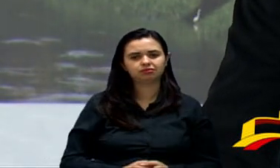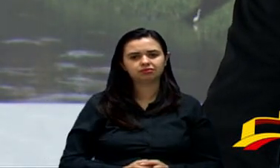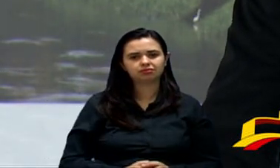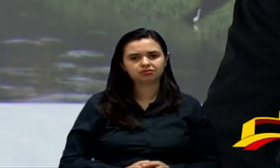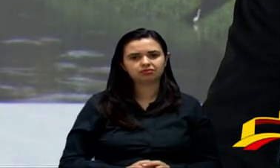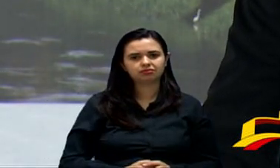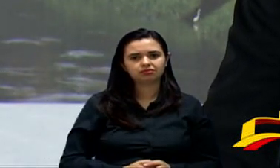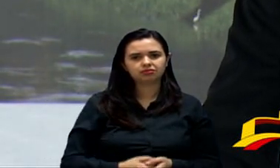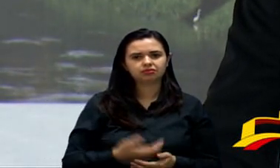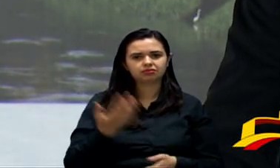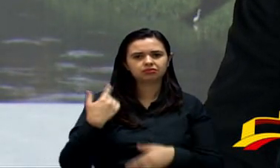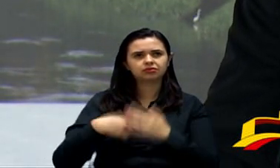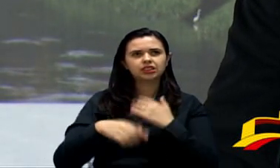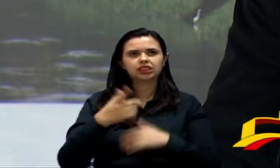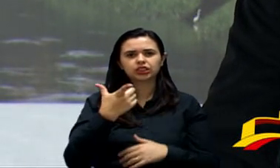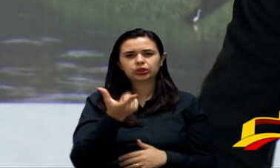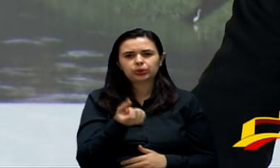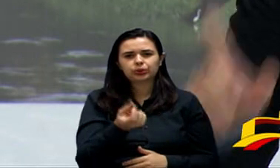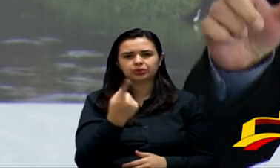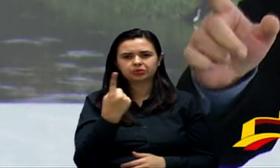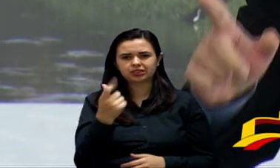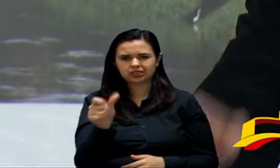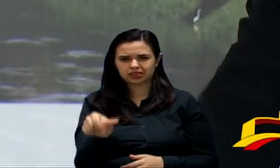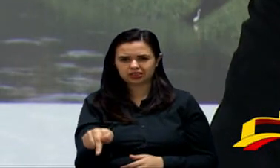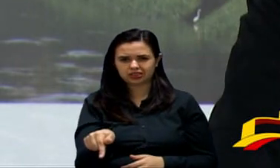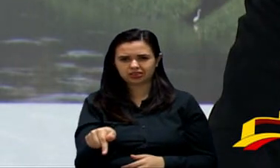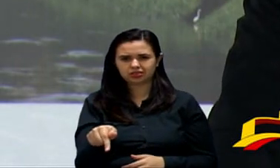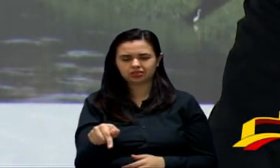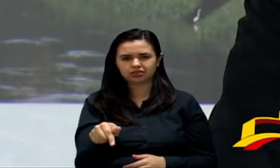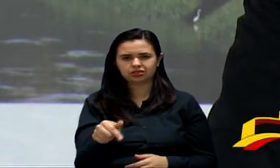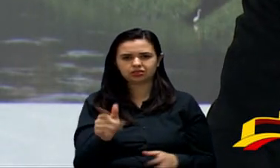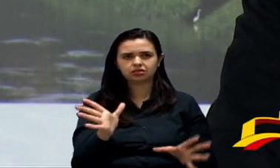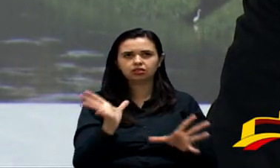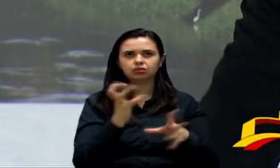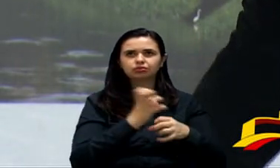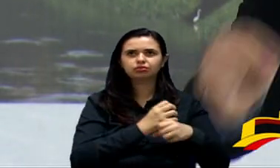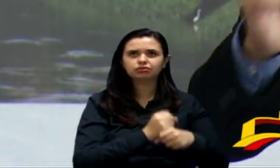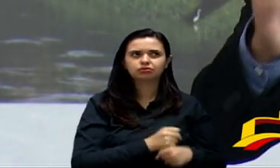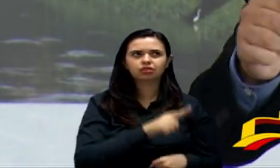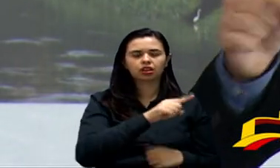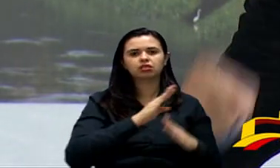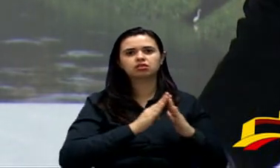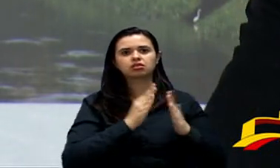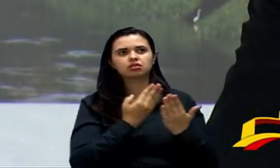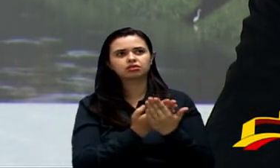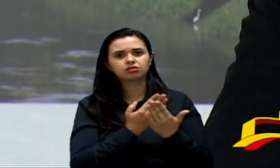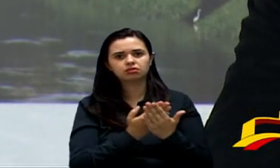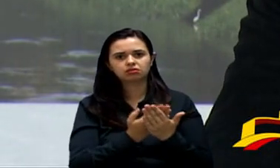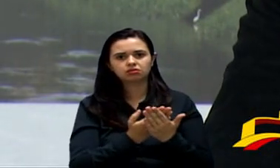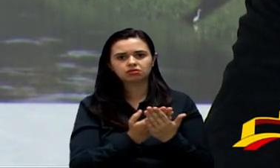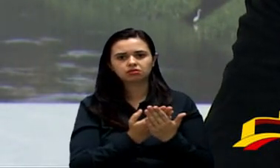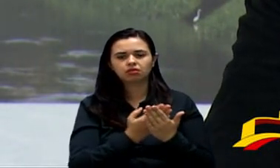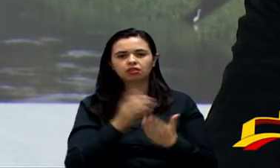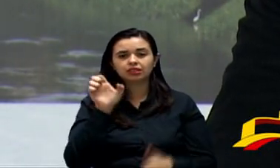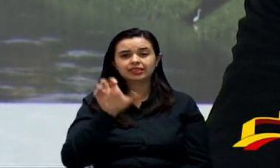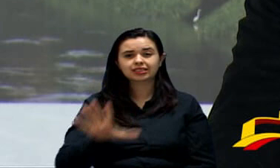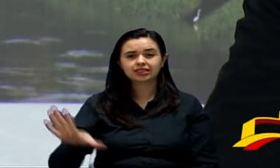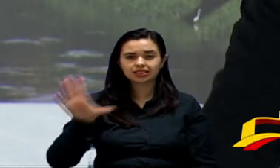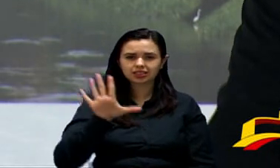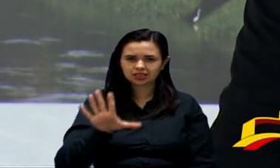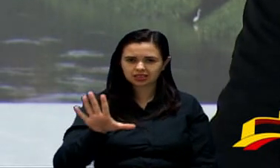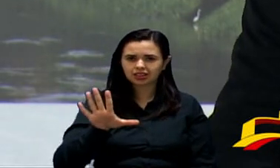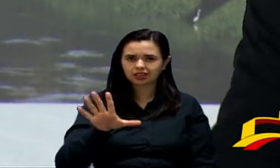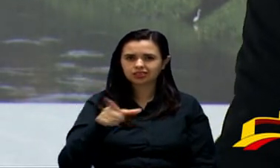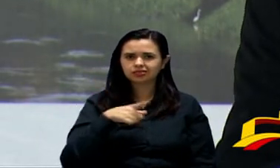escolas estaduais de São Paulo, depois damos a parte, nas escolas estaduais de São Paulo, tivemos, em